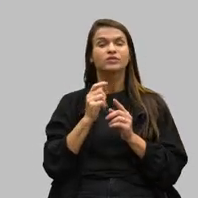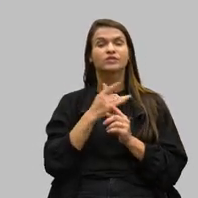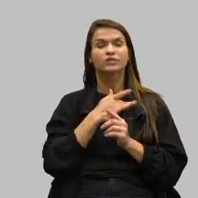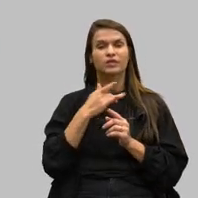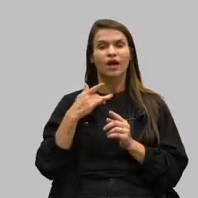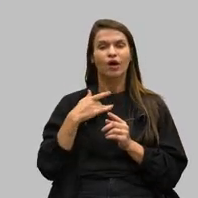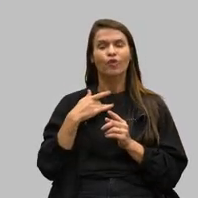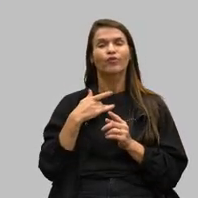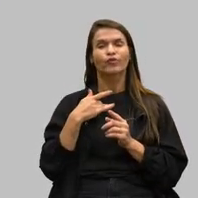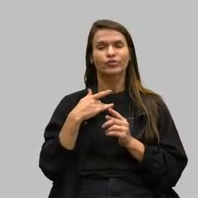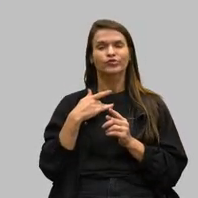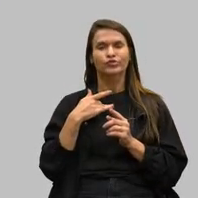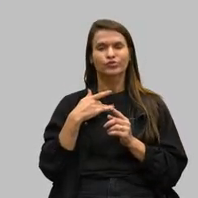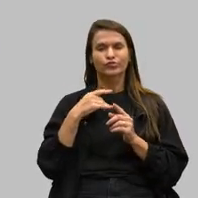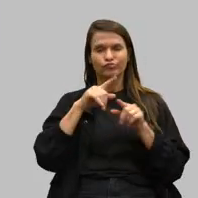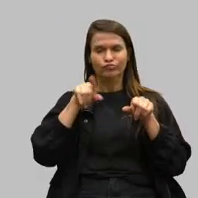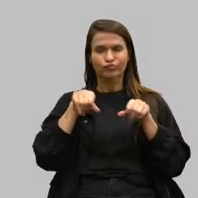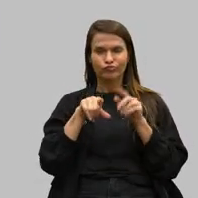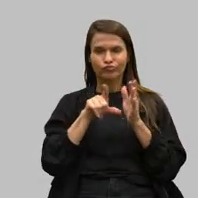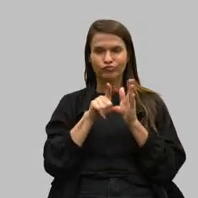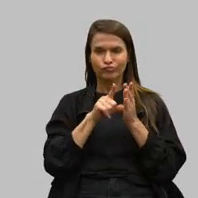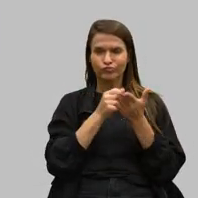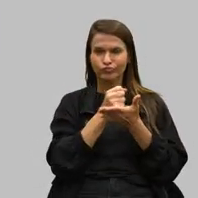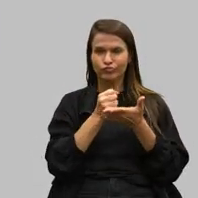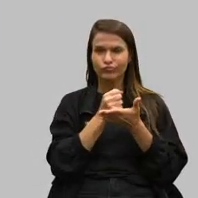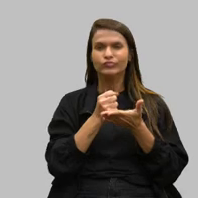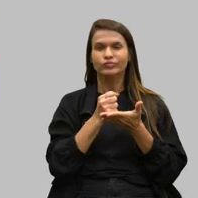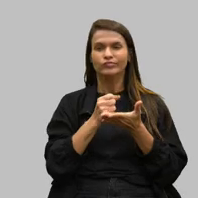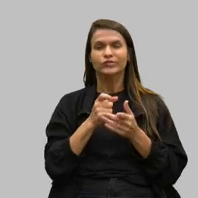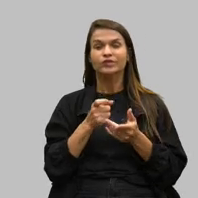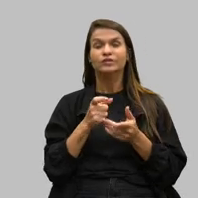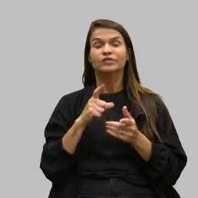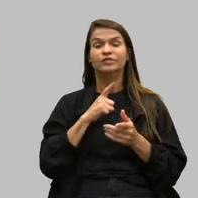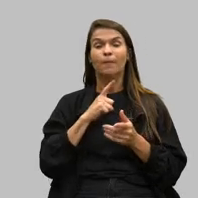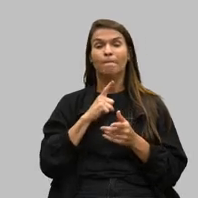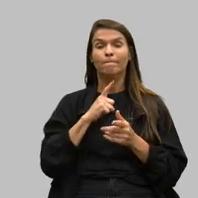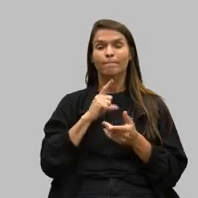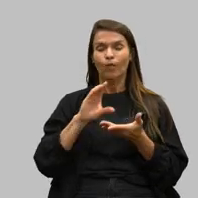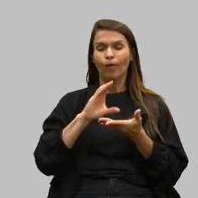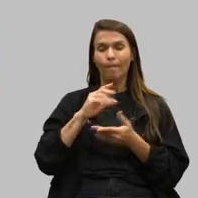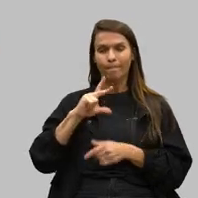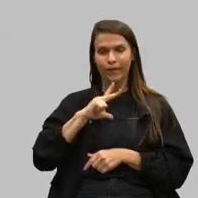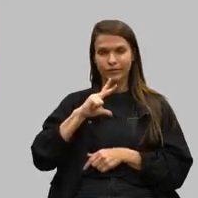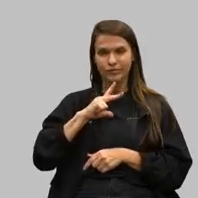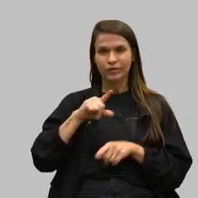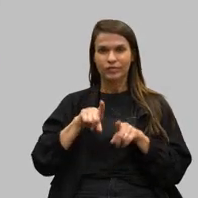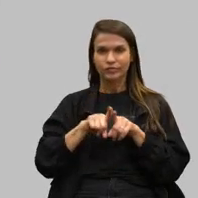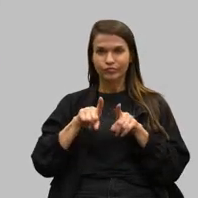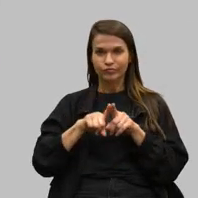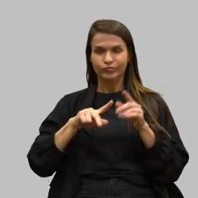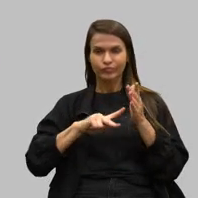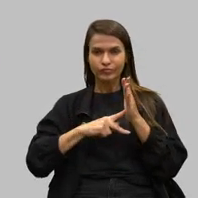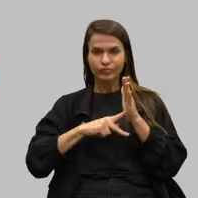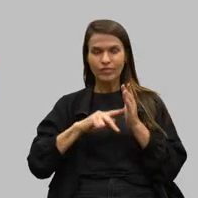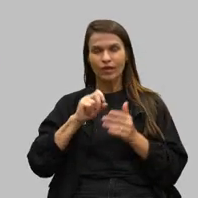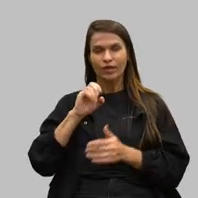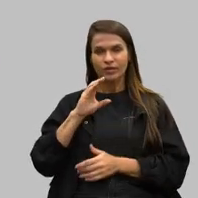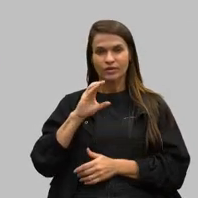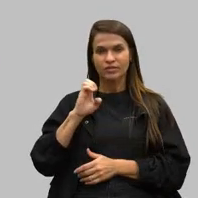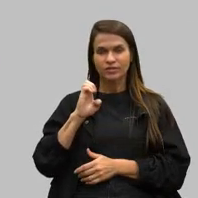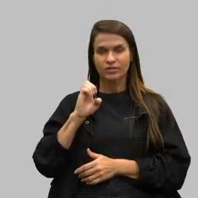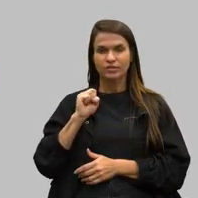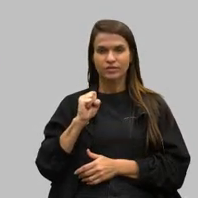praticamente bancadas com recurso próprio. Fui presidente do consórcio do CISAMAP, o consórcio